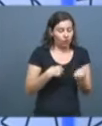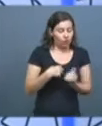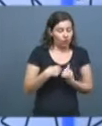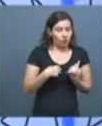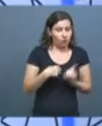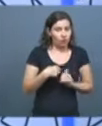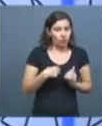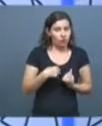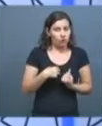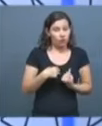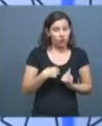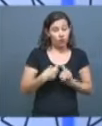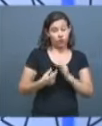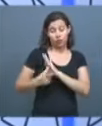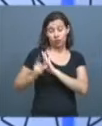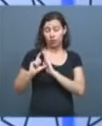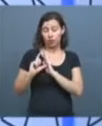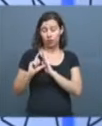têm um excesso